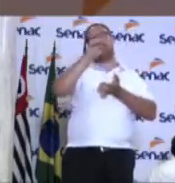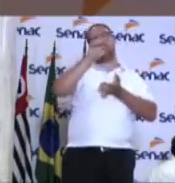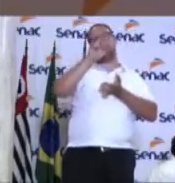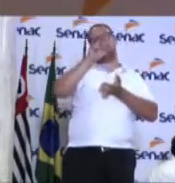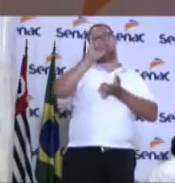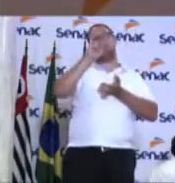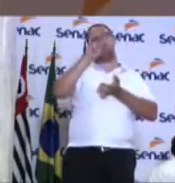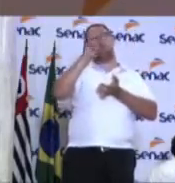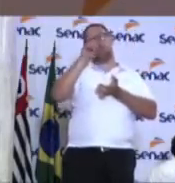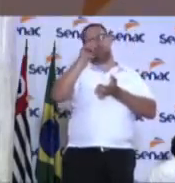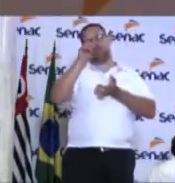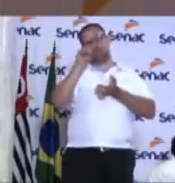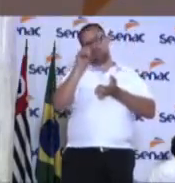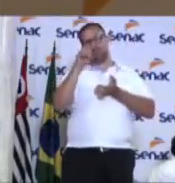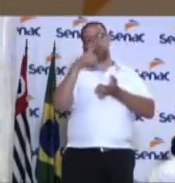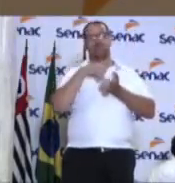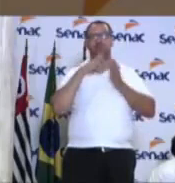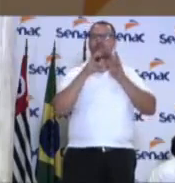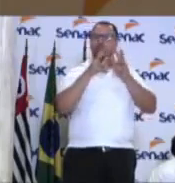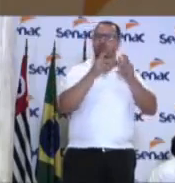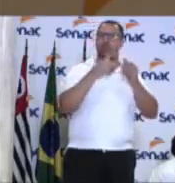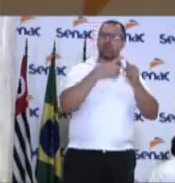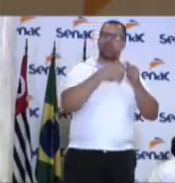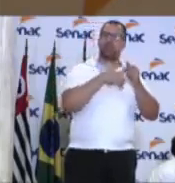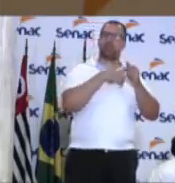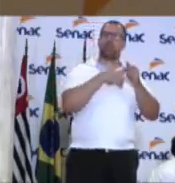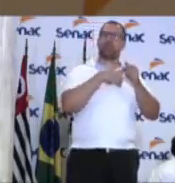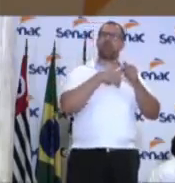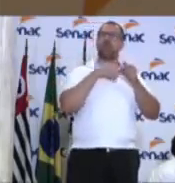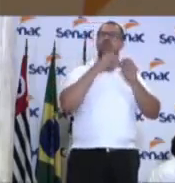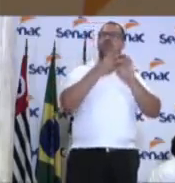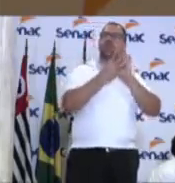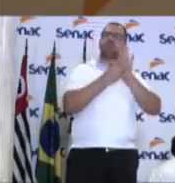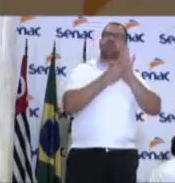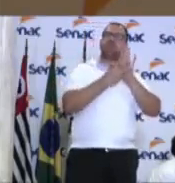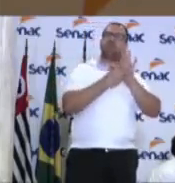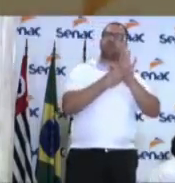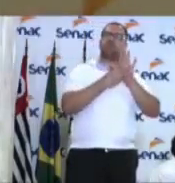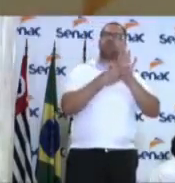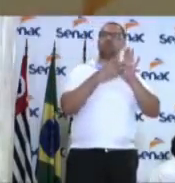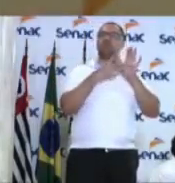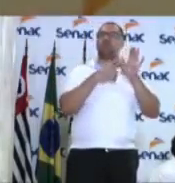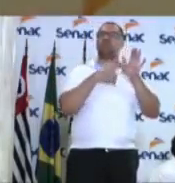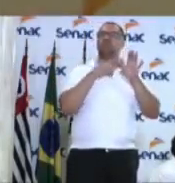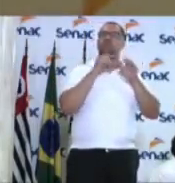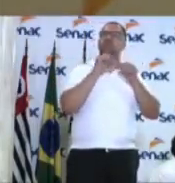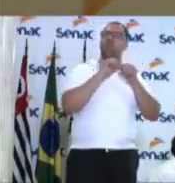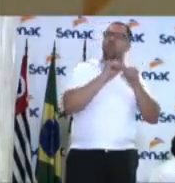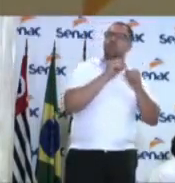assim, é como se fosse um... tanto que todos os releases da época eram isso. Volkswagen lança um seriado institucional